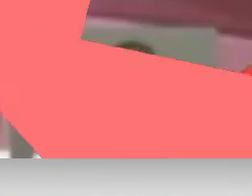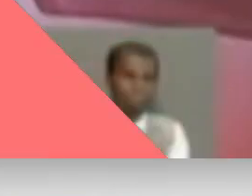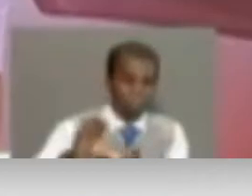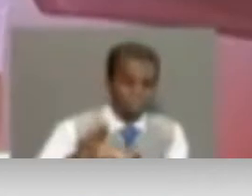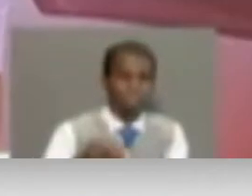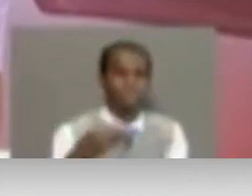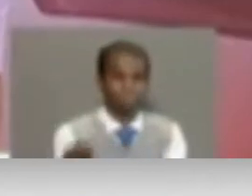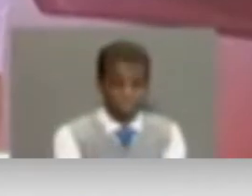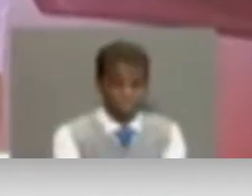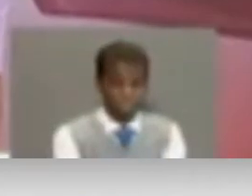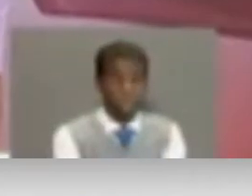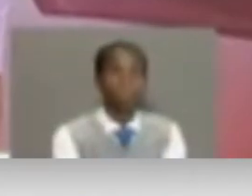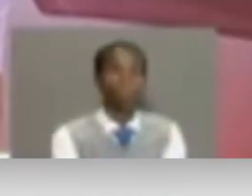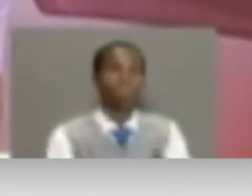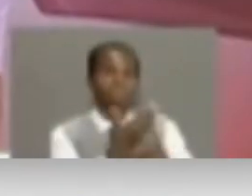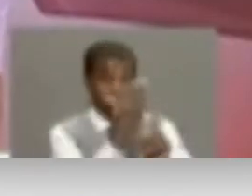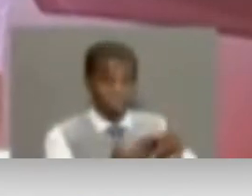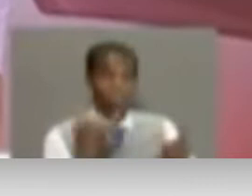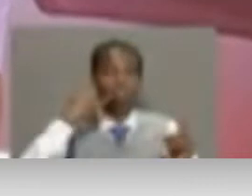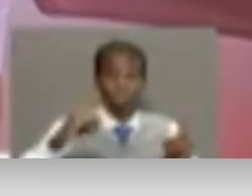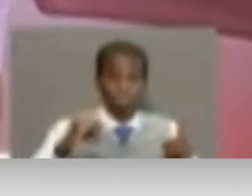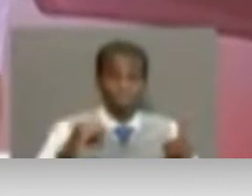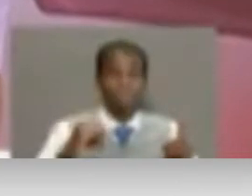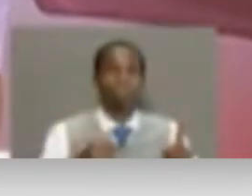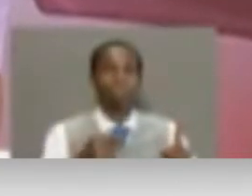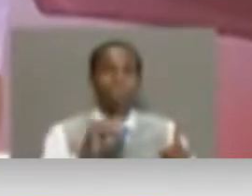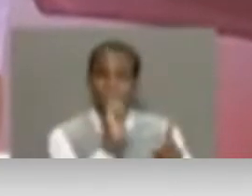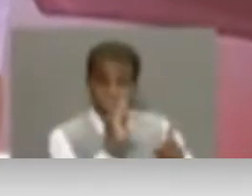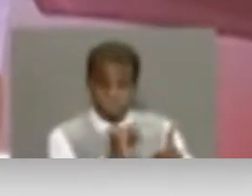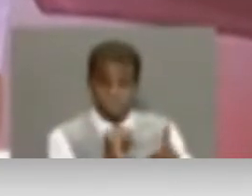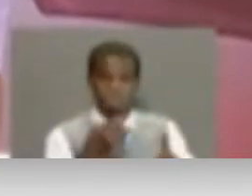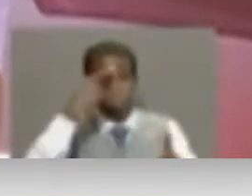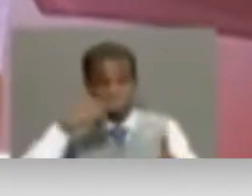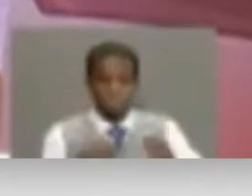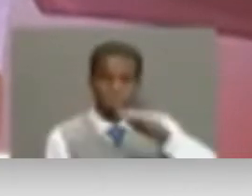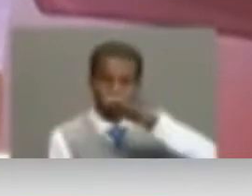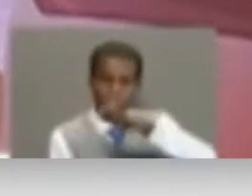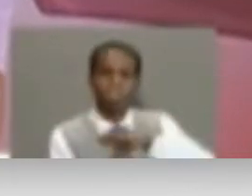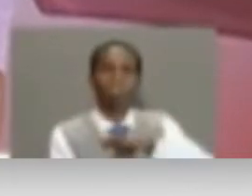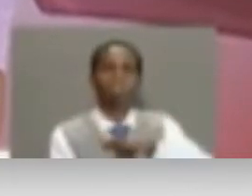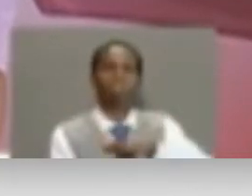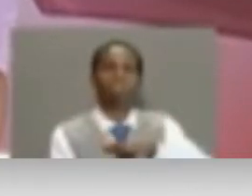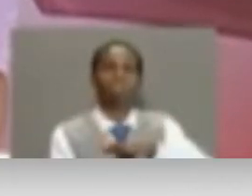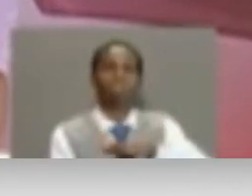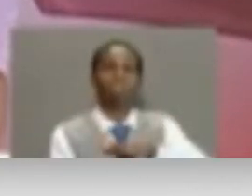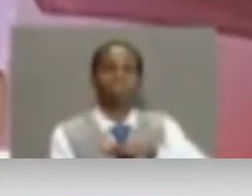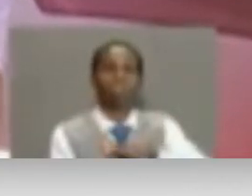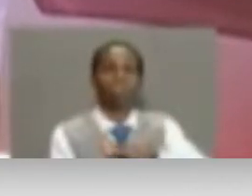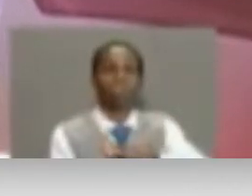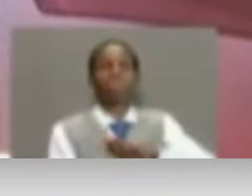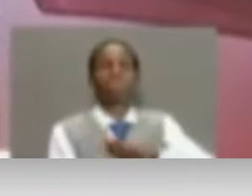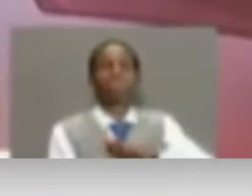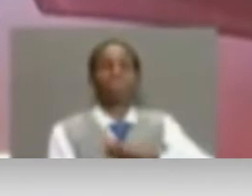desistir de uma determinada candidatura, não se pode chamar a pessoa de... Mas isso é para a ordem jurídica portuguesa, sabe? Mas